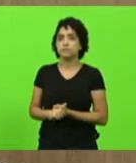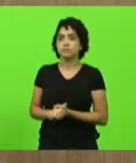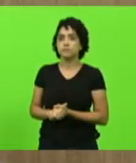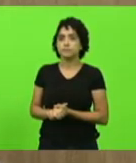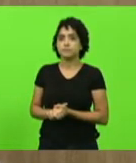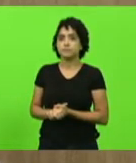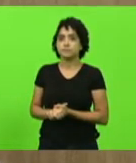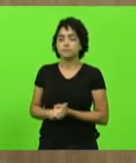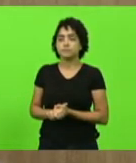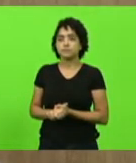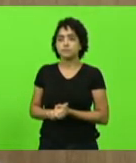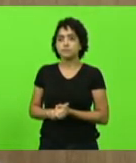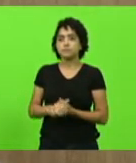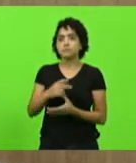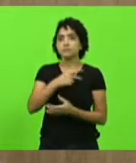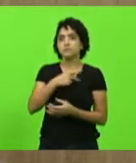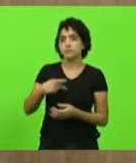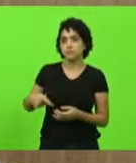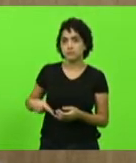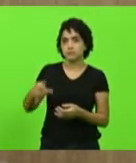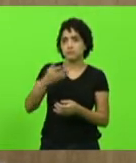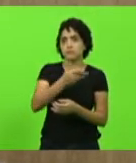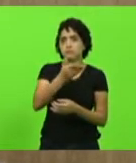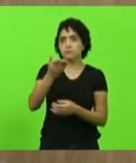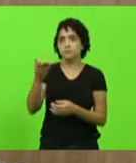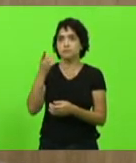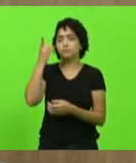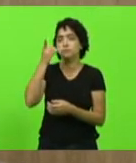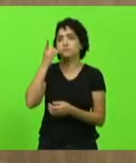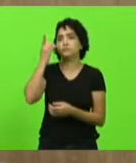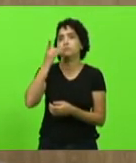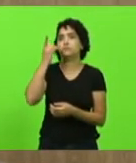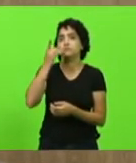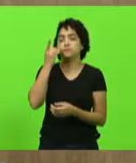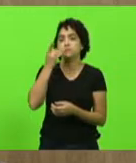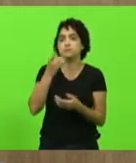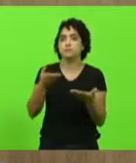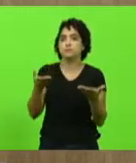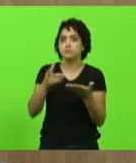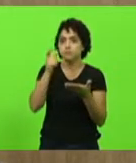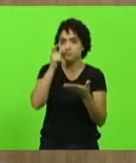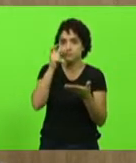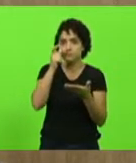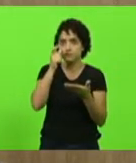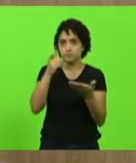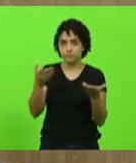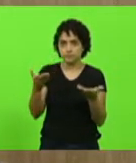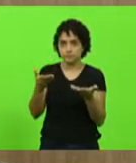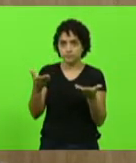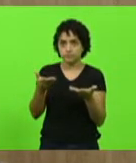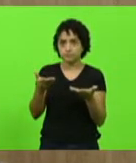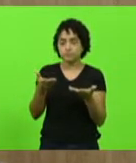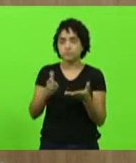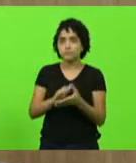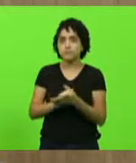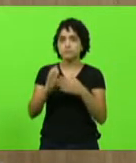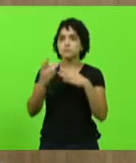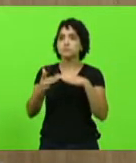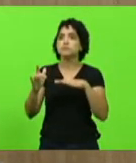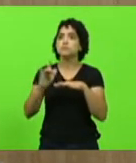Senhor presidente, senhores deputados, senhoras deputadas que nos acompanham, deve ser na online também,